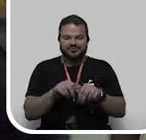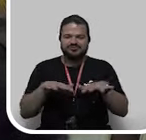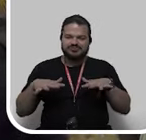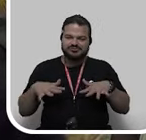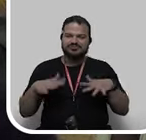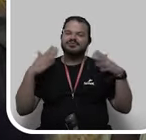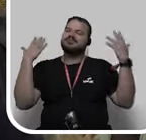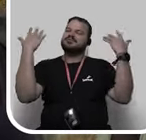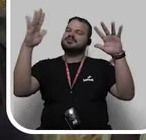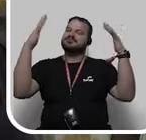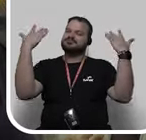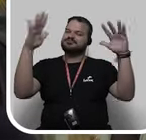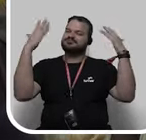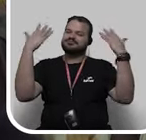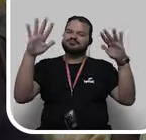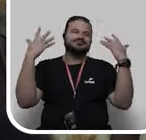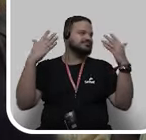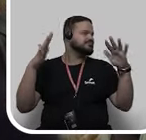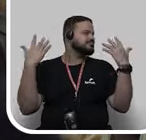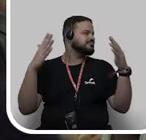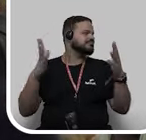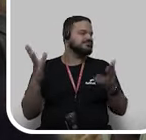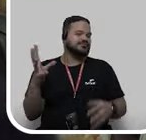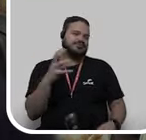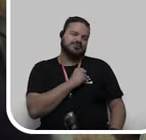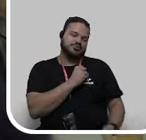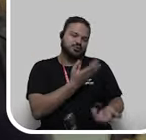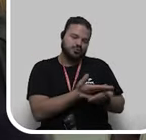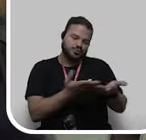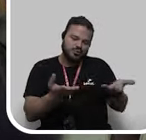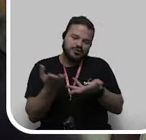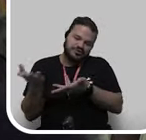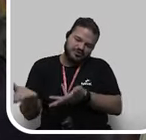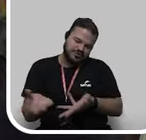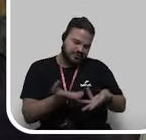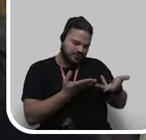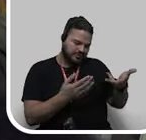palmas para a Betsy. Meu amor, fica à vontade, seja bem-vinda.